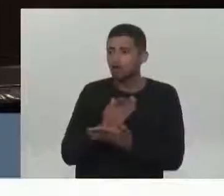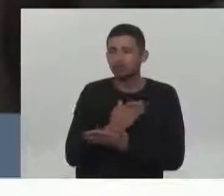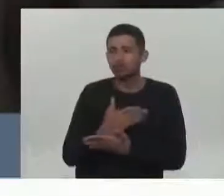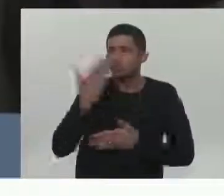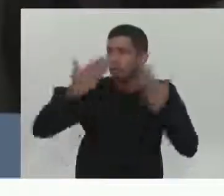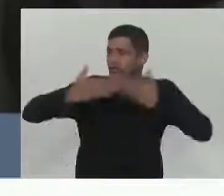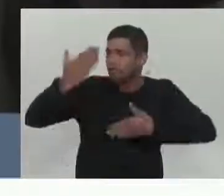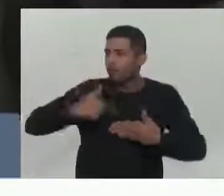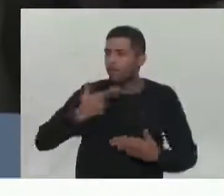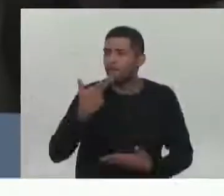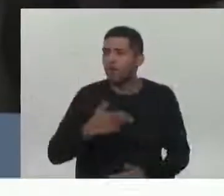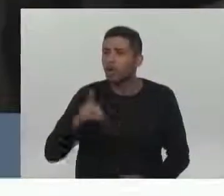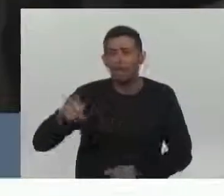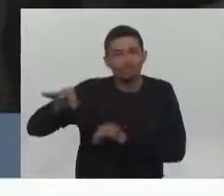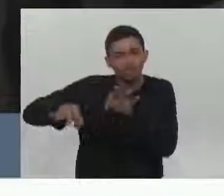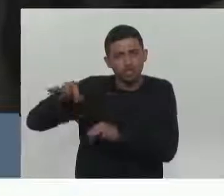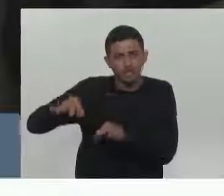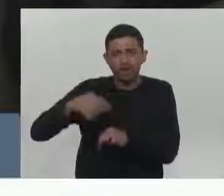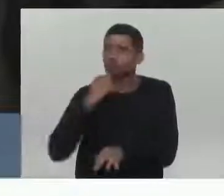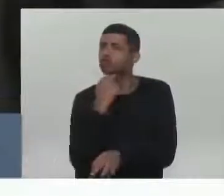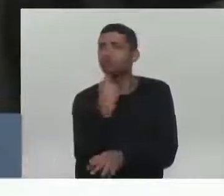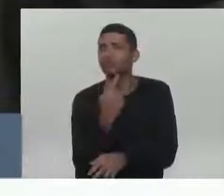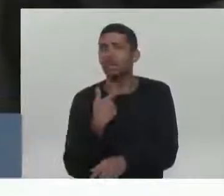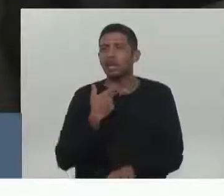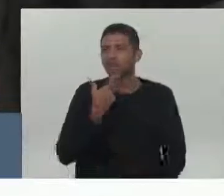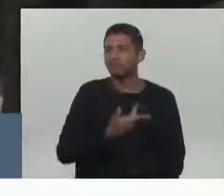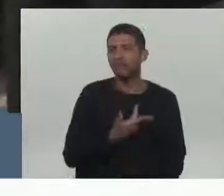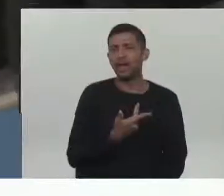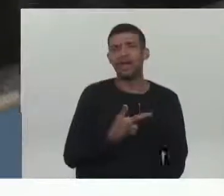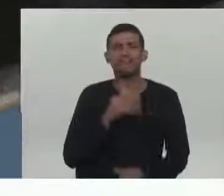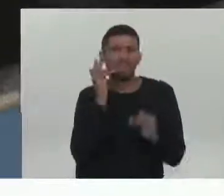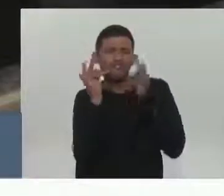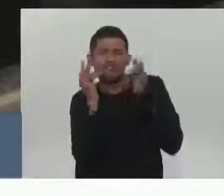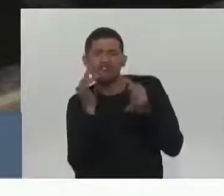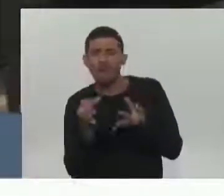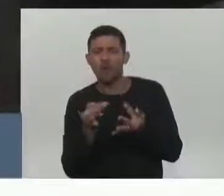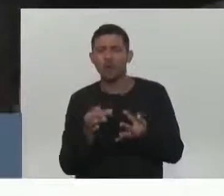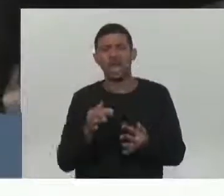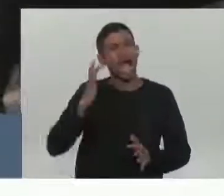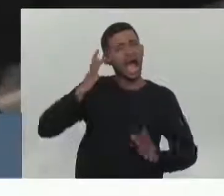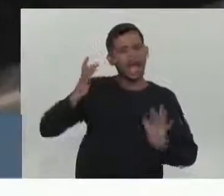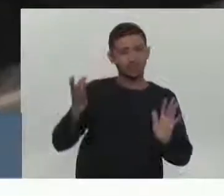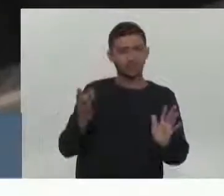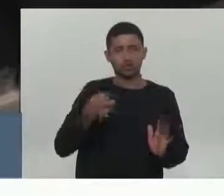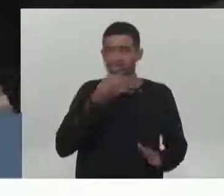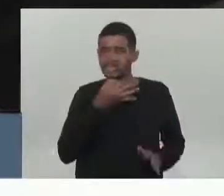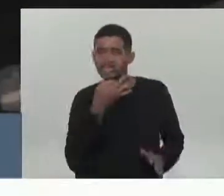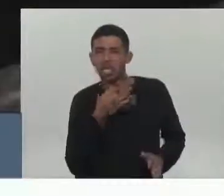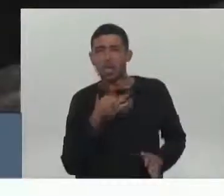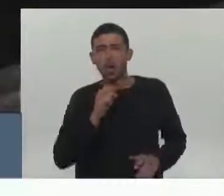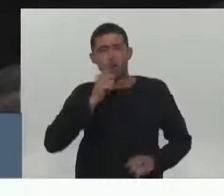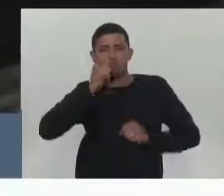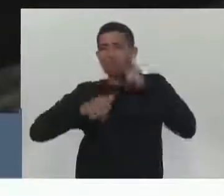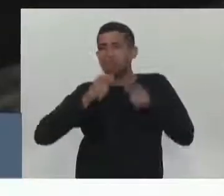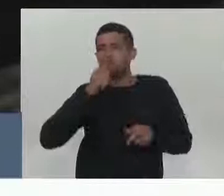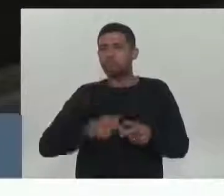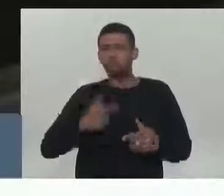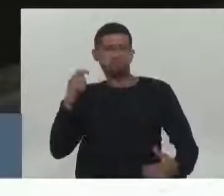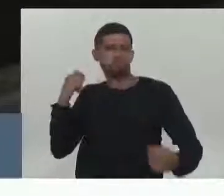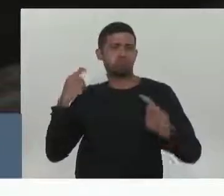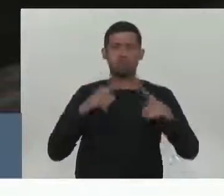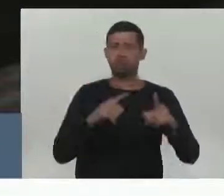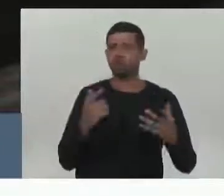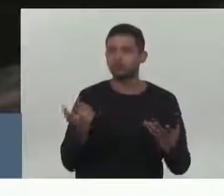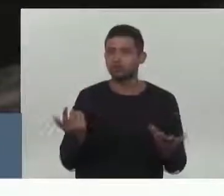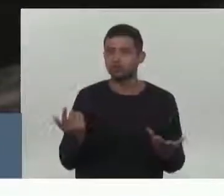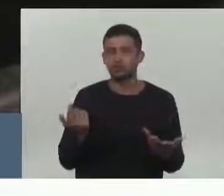instâncias judiciais não são fatos. São ilações, fofocas, achismos, acusações, calúnias e